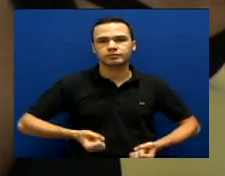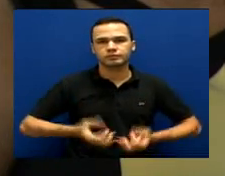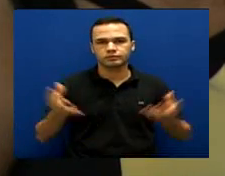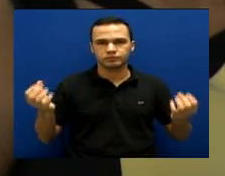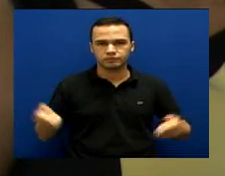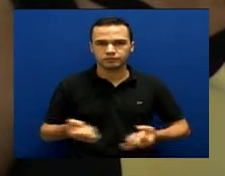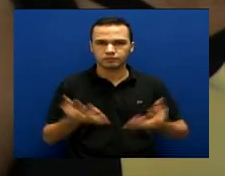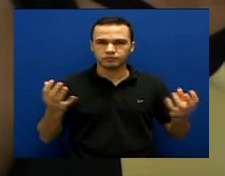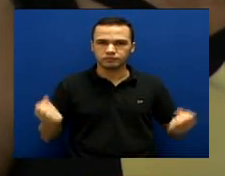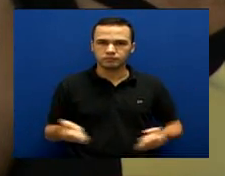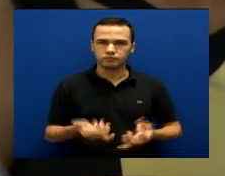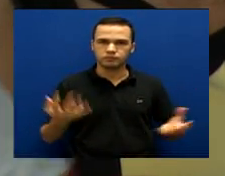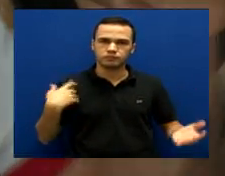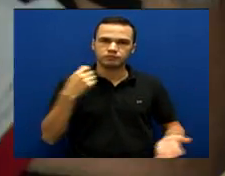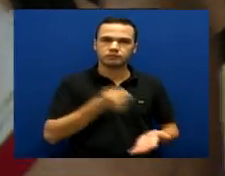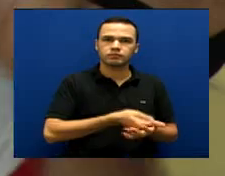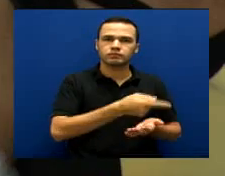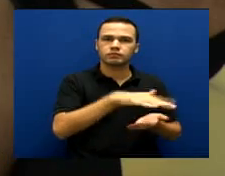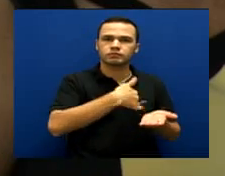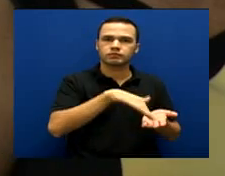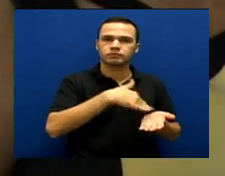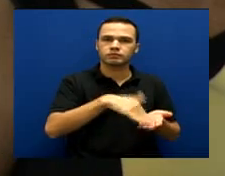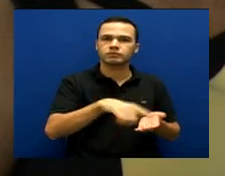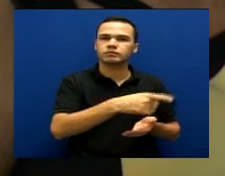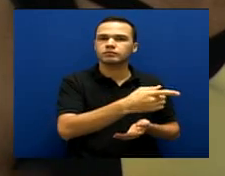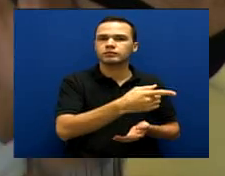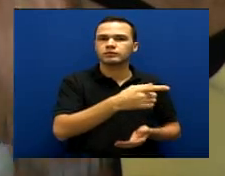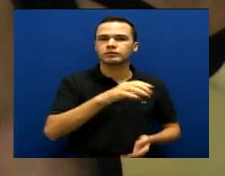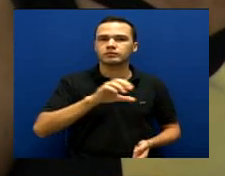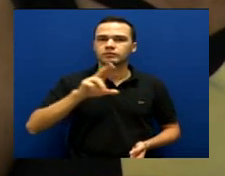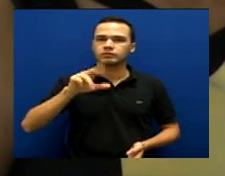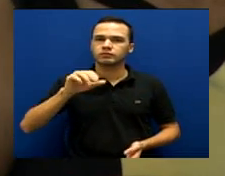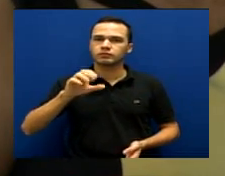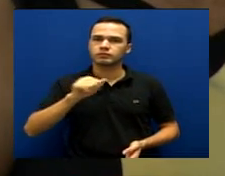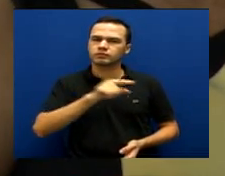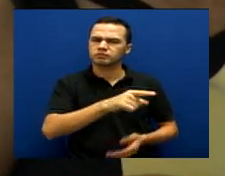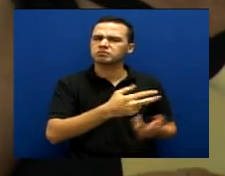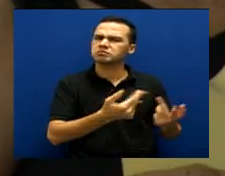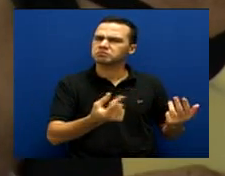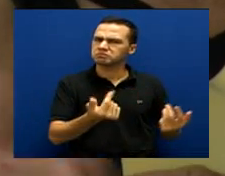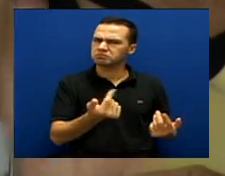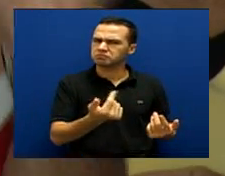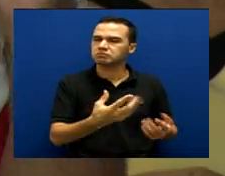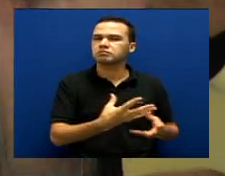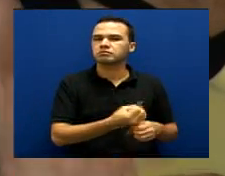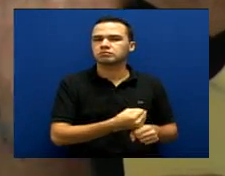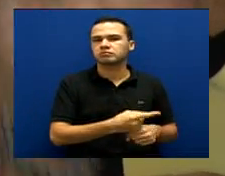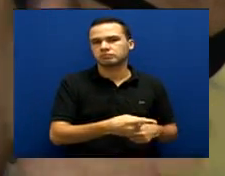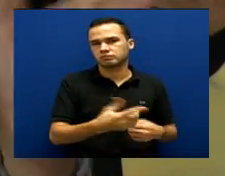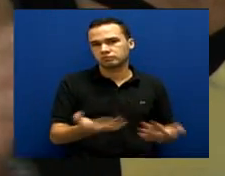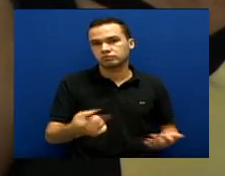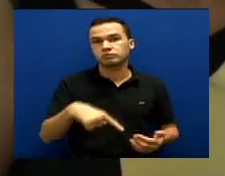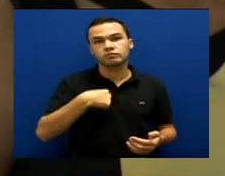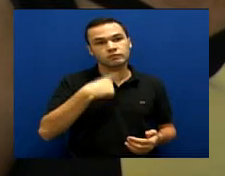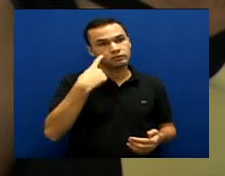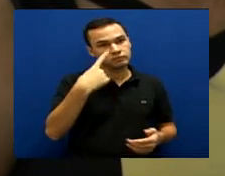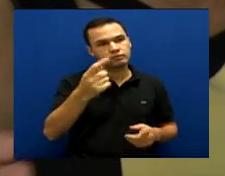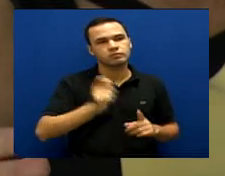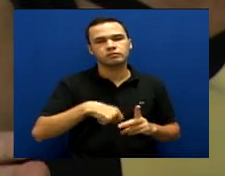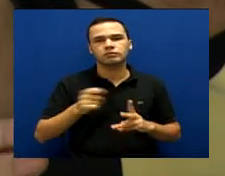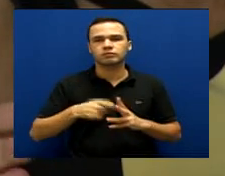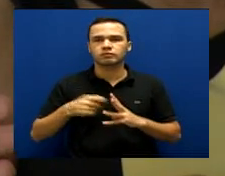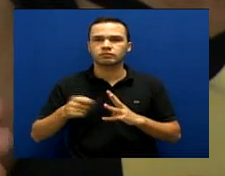com a a secretaria do nosso amigo cuca que gasta bastante é isso que a gente tem que ver a cada